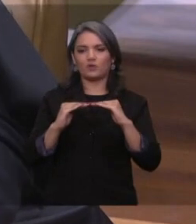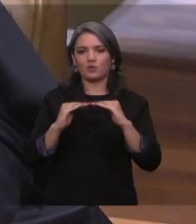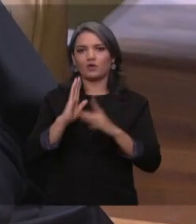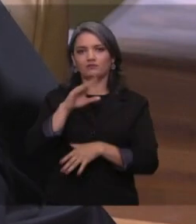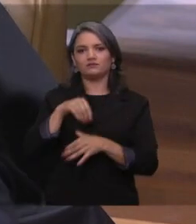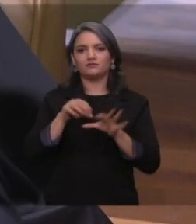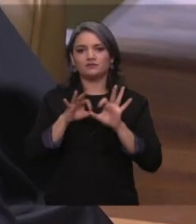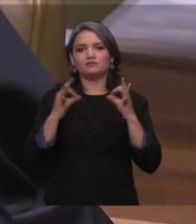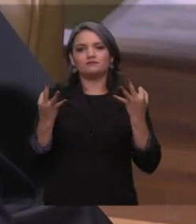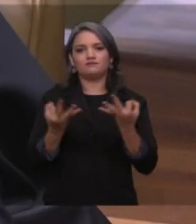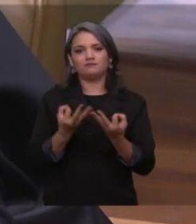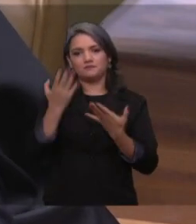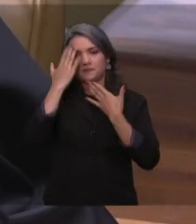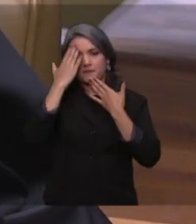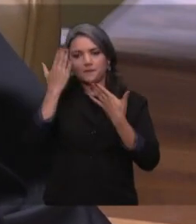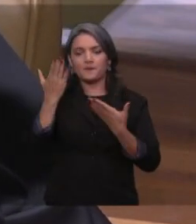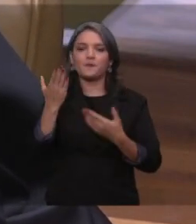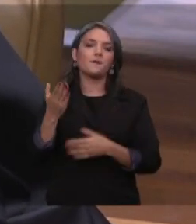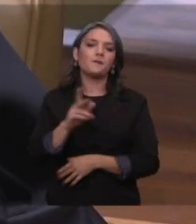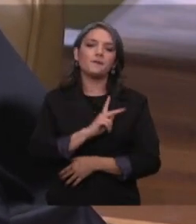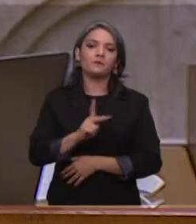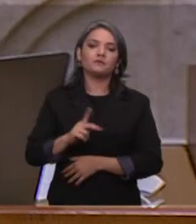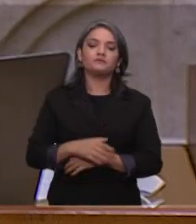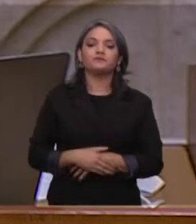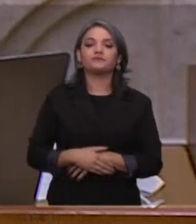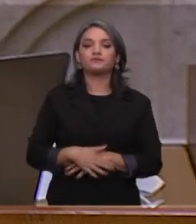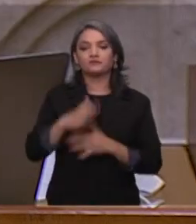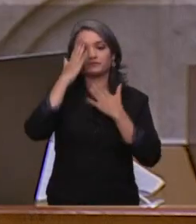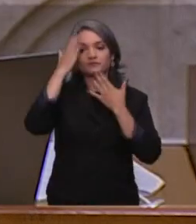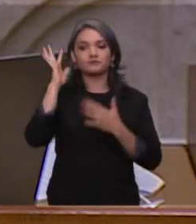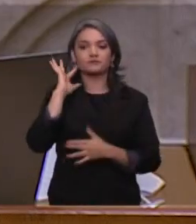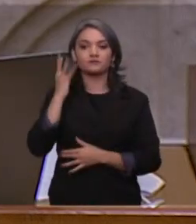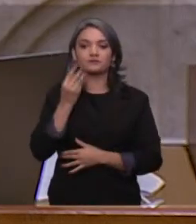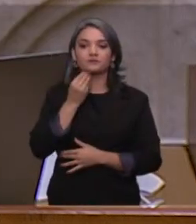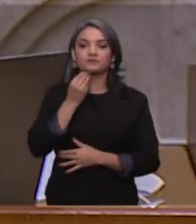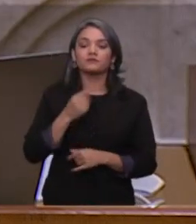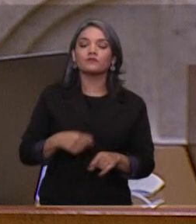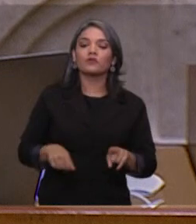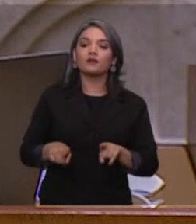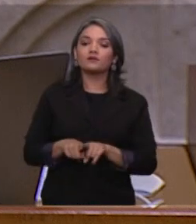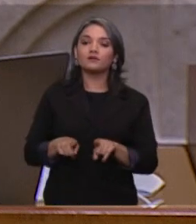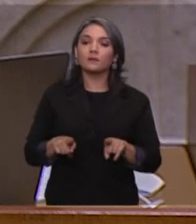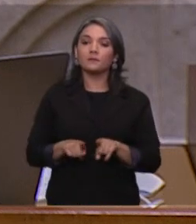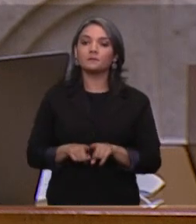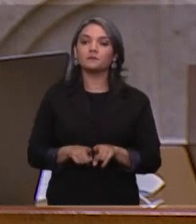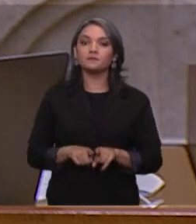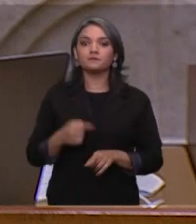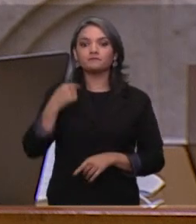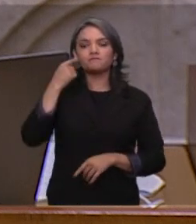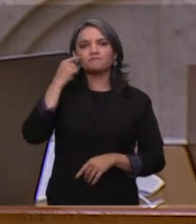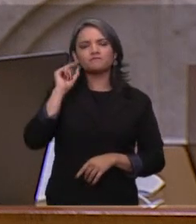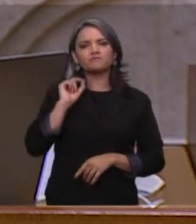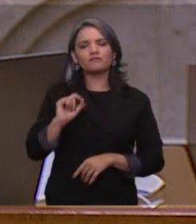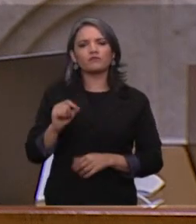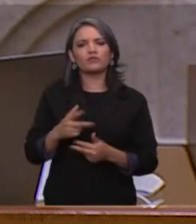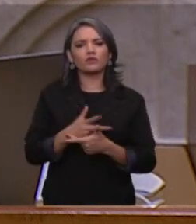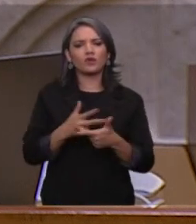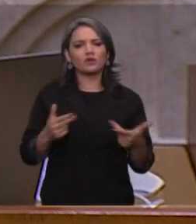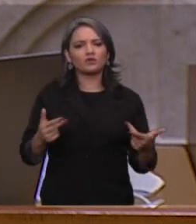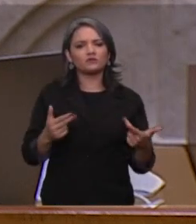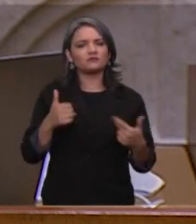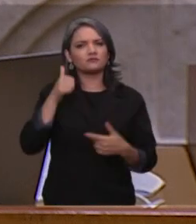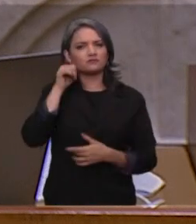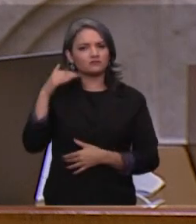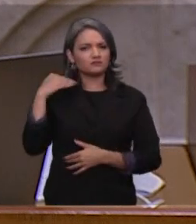Obrigado, ministro presidente, pela parte. Muito obrigado, ministro Dias Toffoli. E também me chamou a atenção um ponto destacado pela ministra